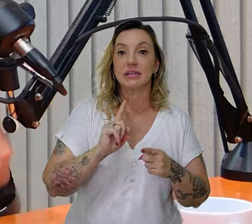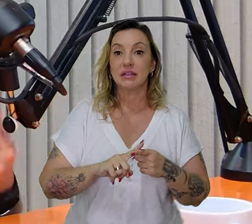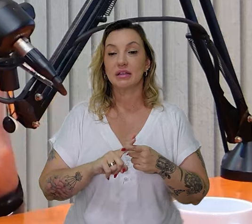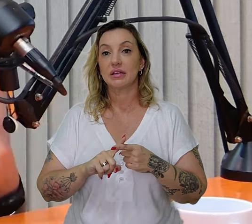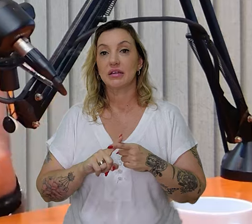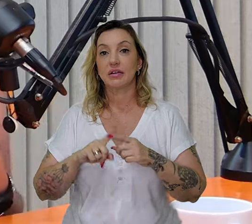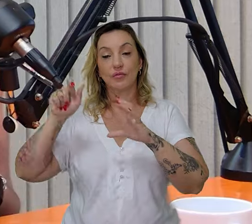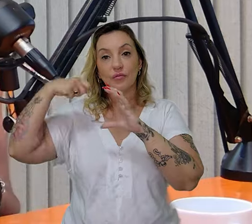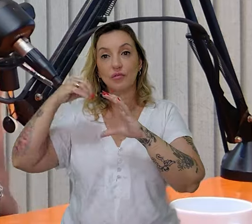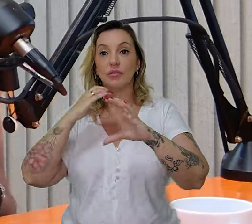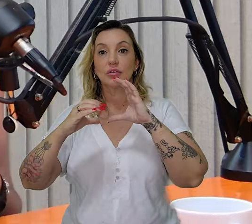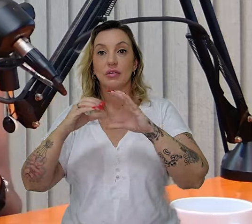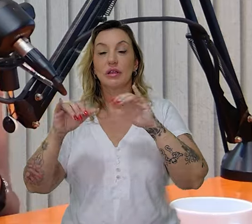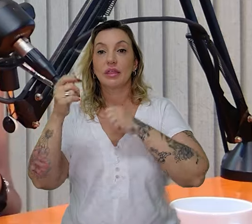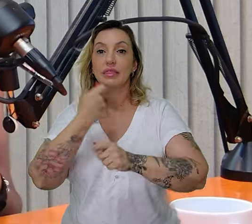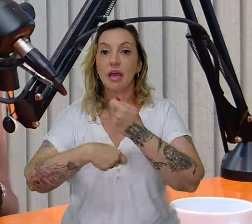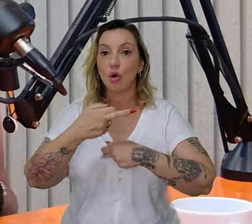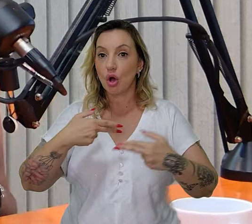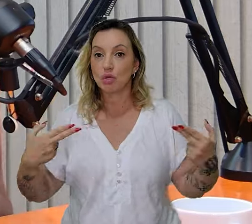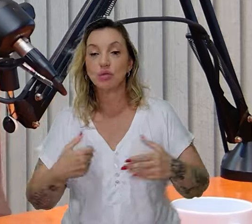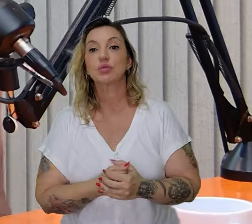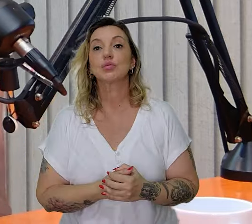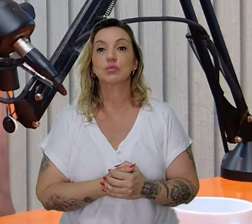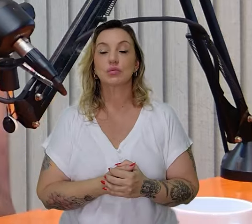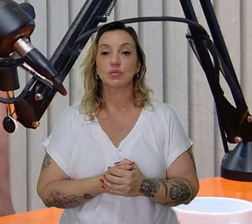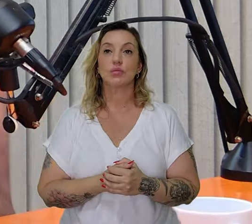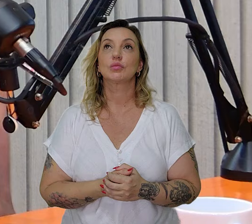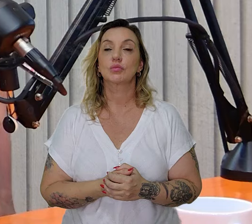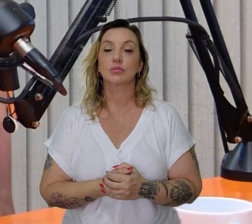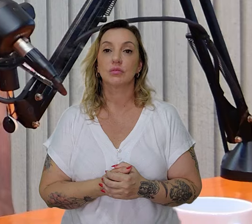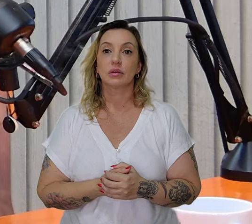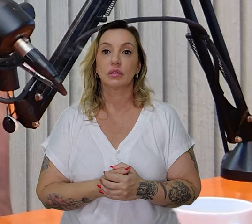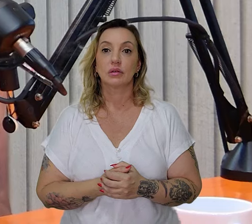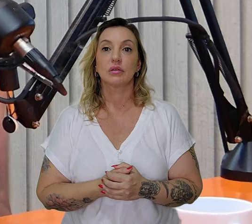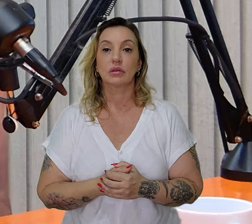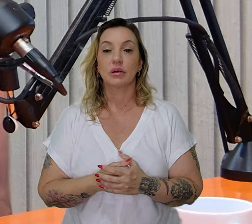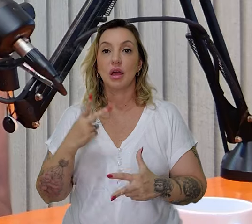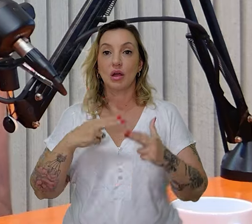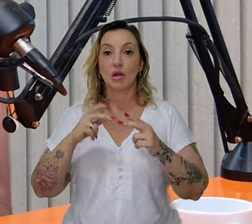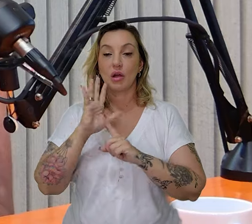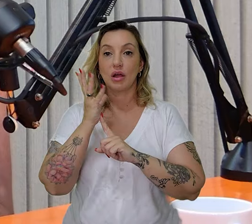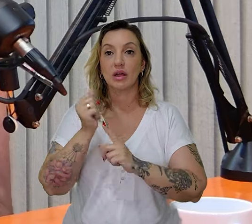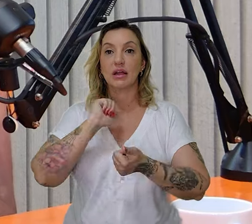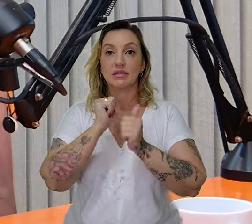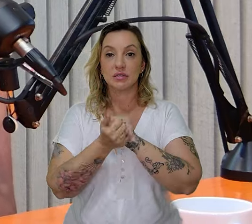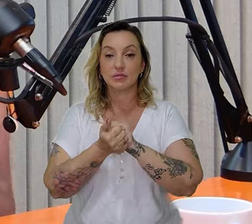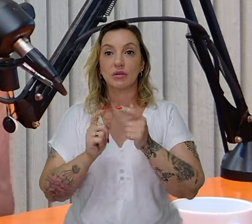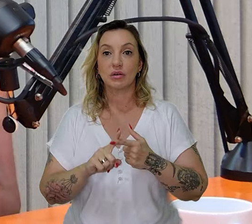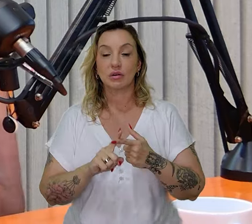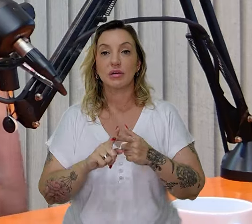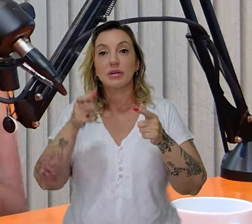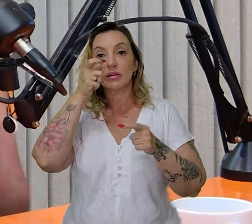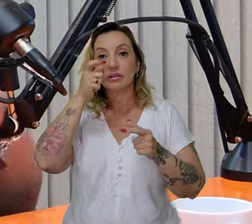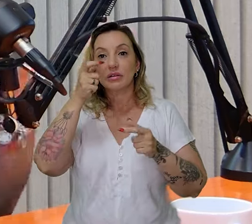área de mío e comunicações a área de Business que é onde eu fiz o meu mestrado eh a área de recording Arts área de esports